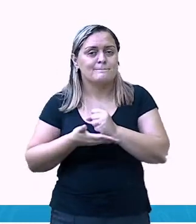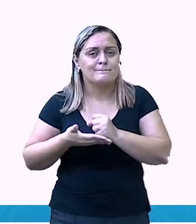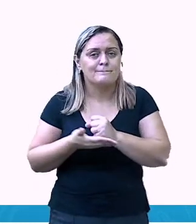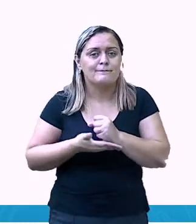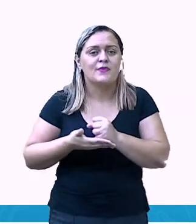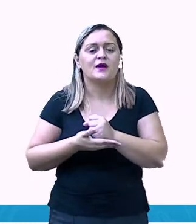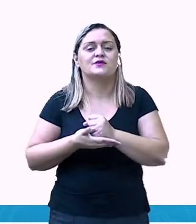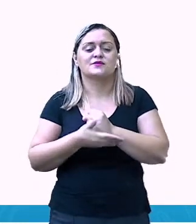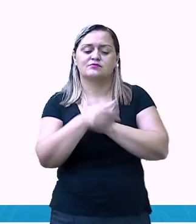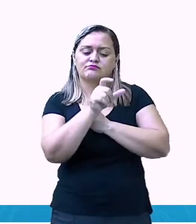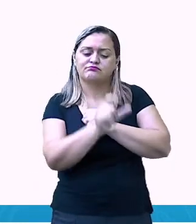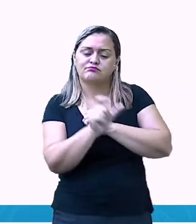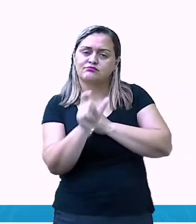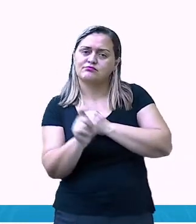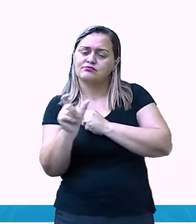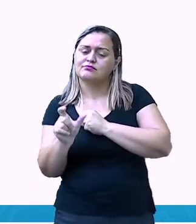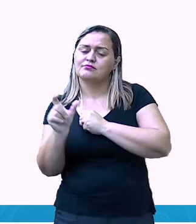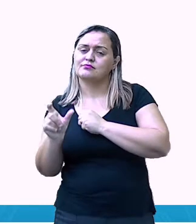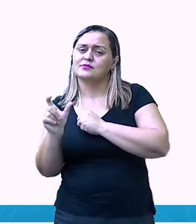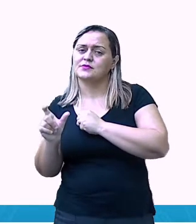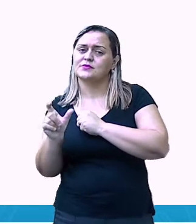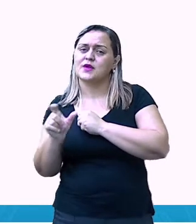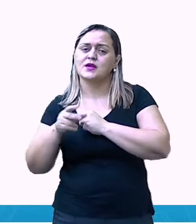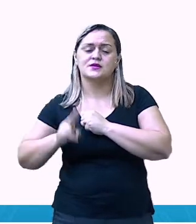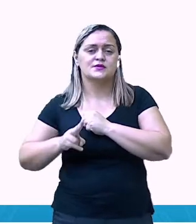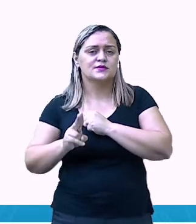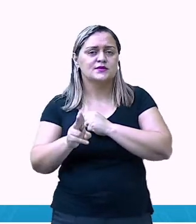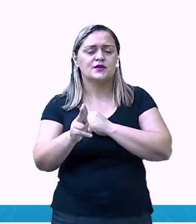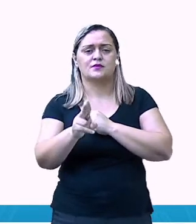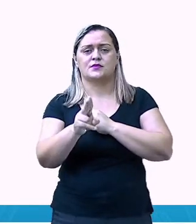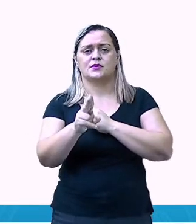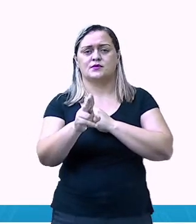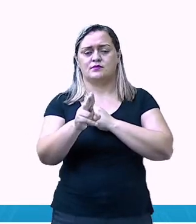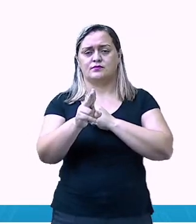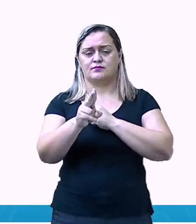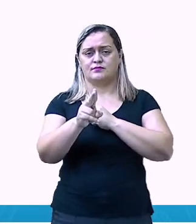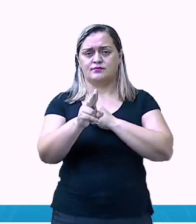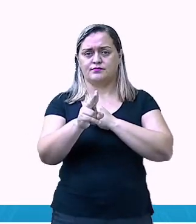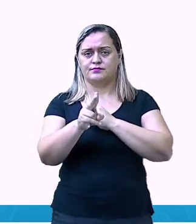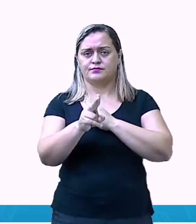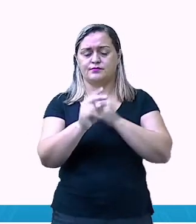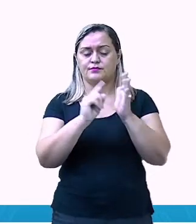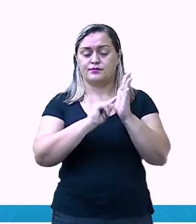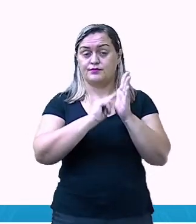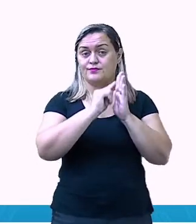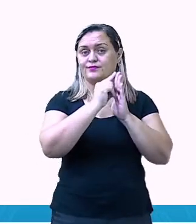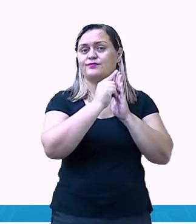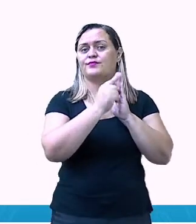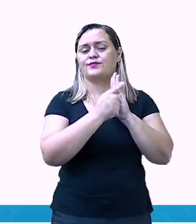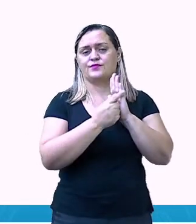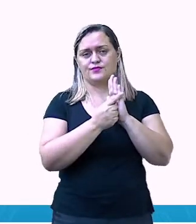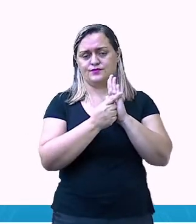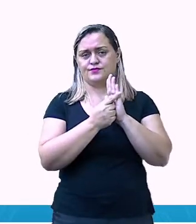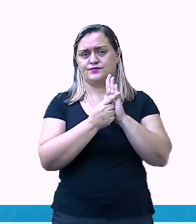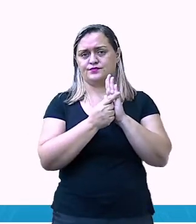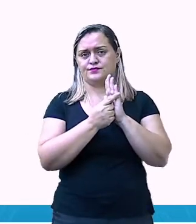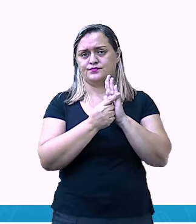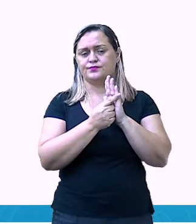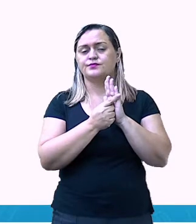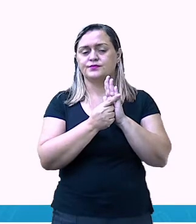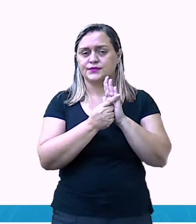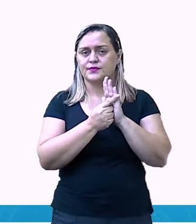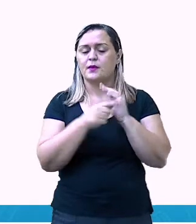esqueçam. Na língua portuguesa não existe nenhuma vogal nenhuma sílaba